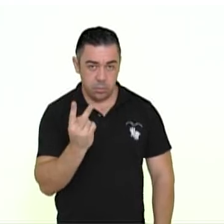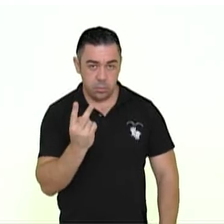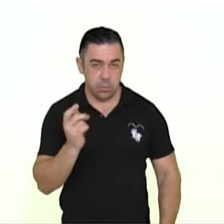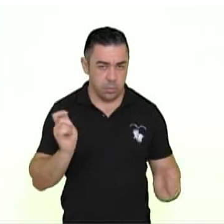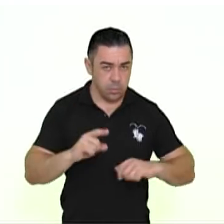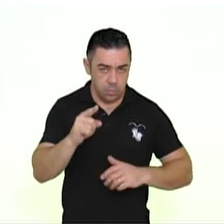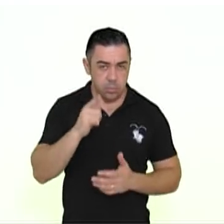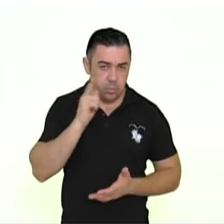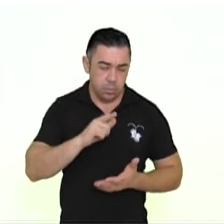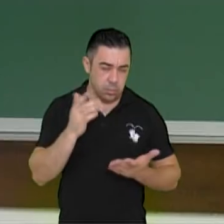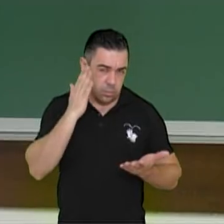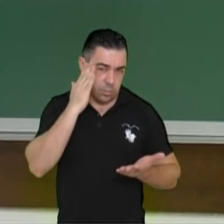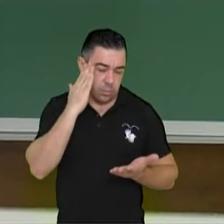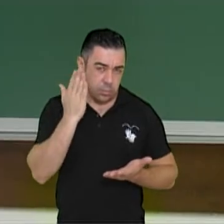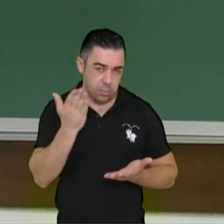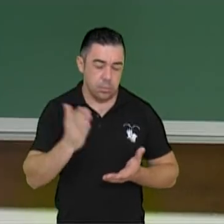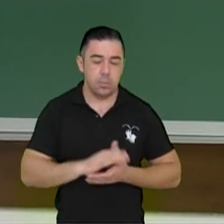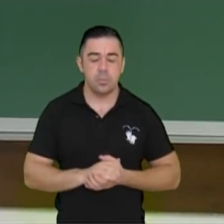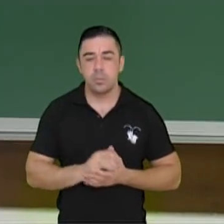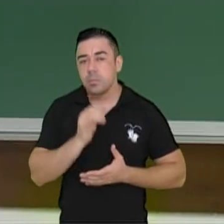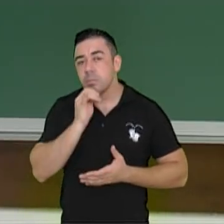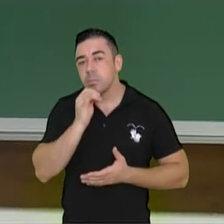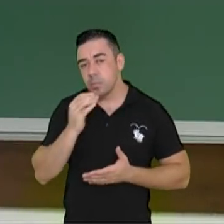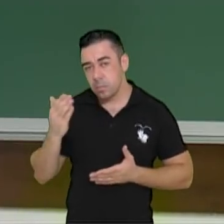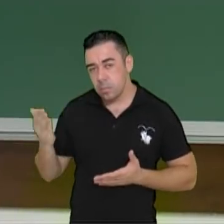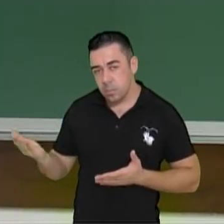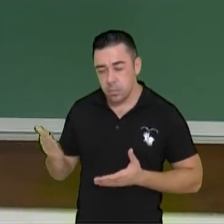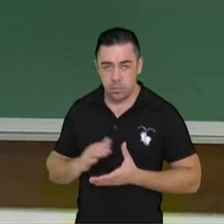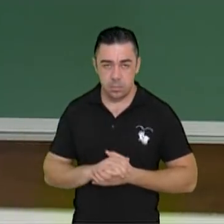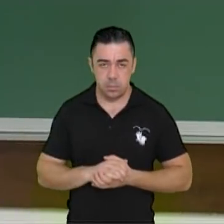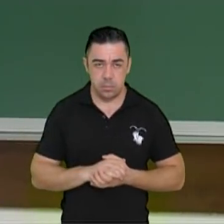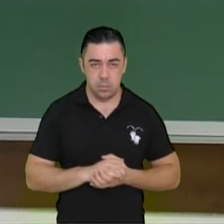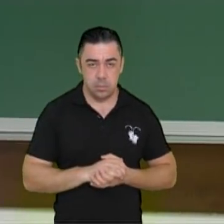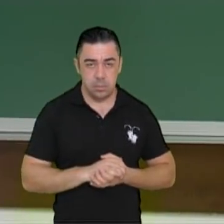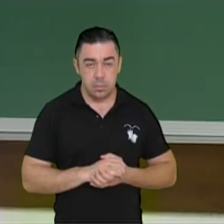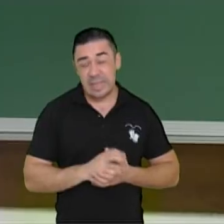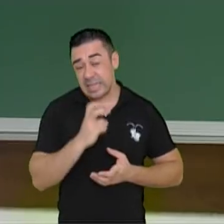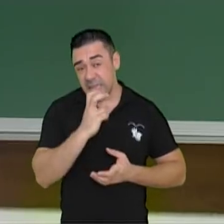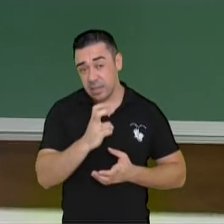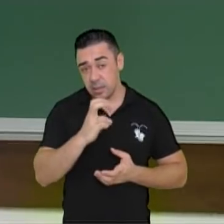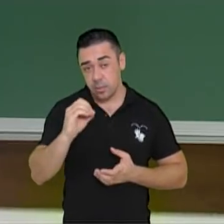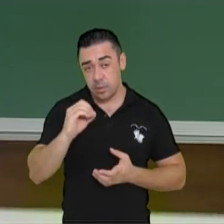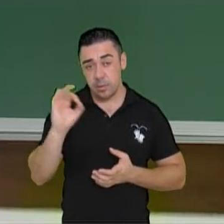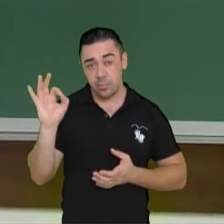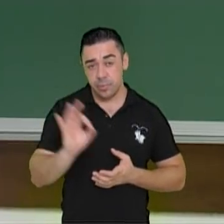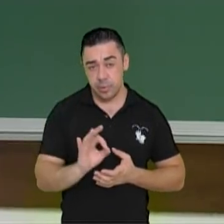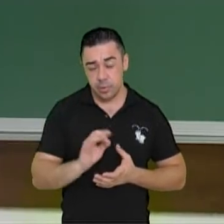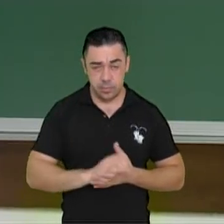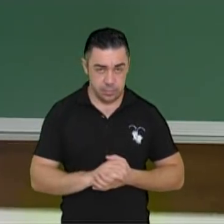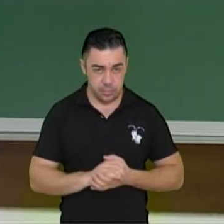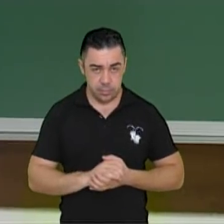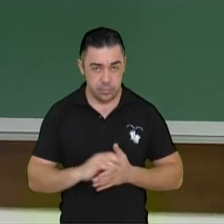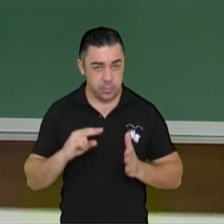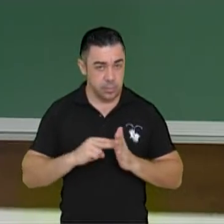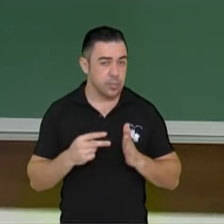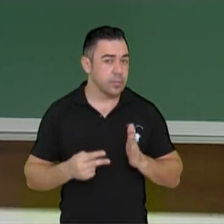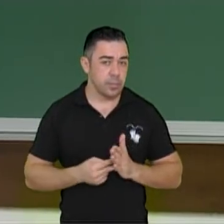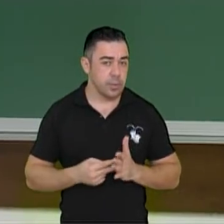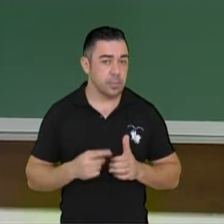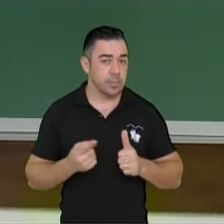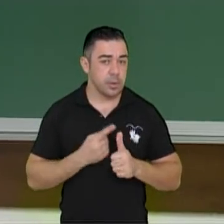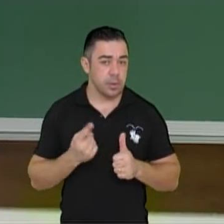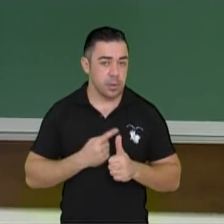sei disso. Vamos ver mais um exemplo então, ó. E o 50%? Primeira coisa, transforma em